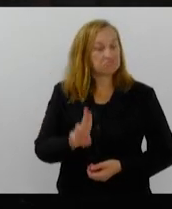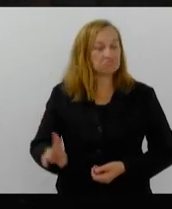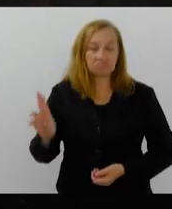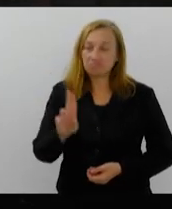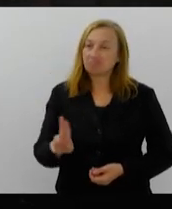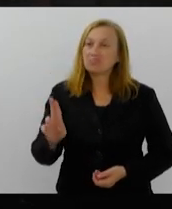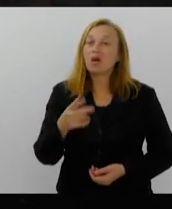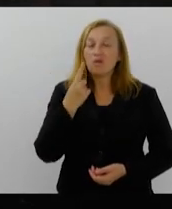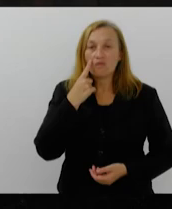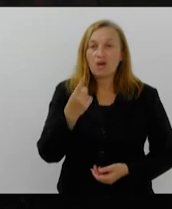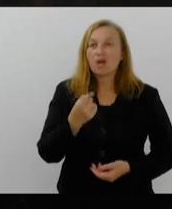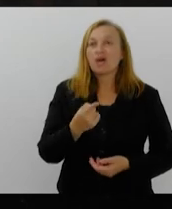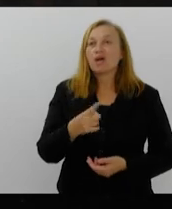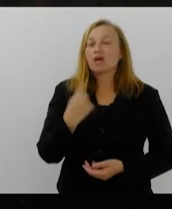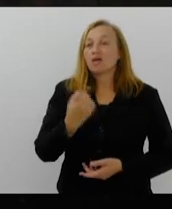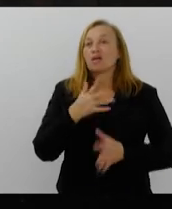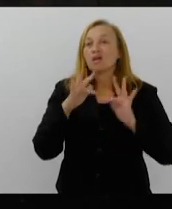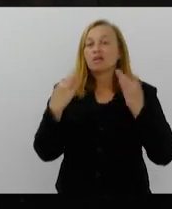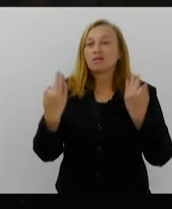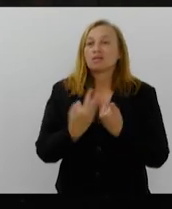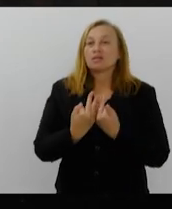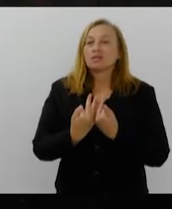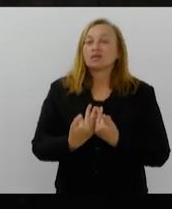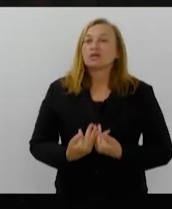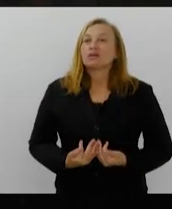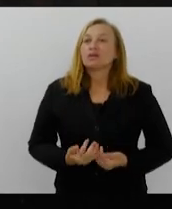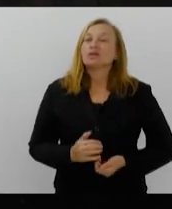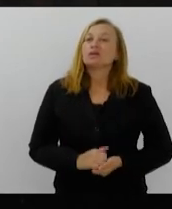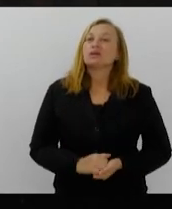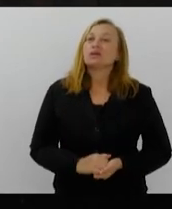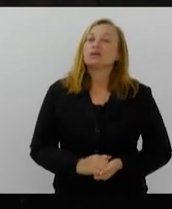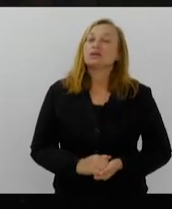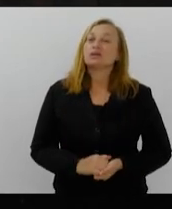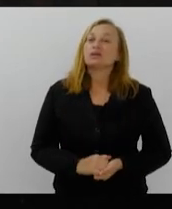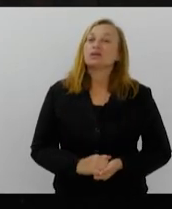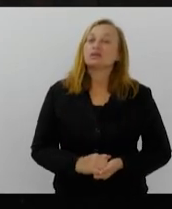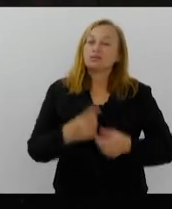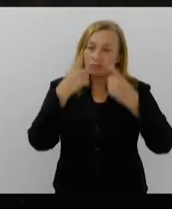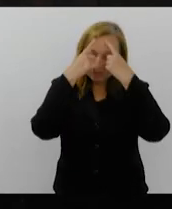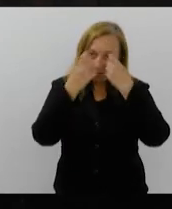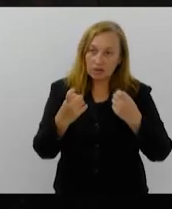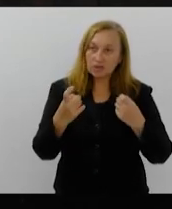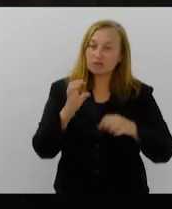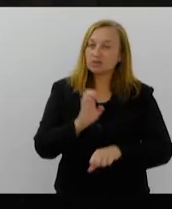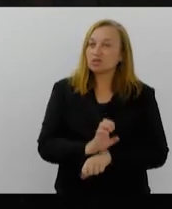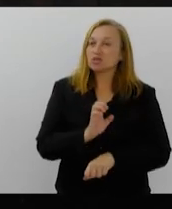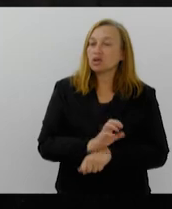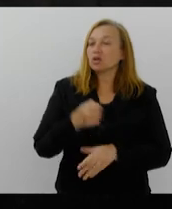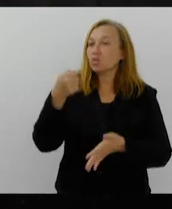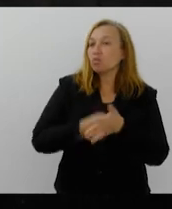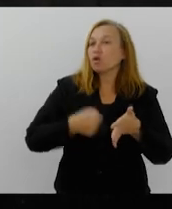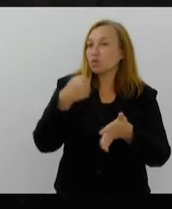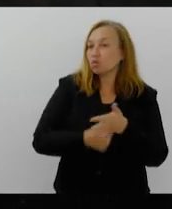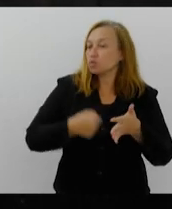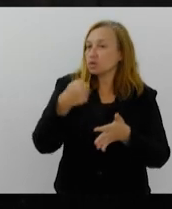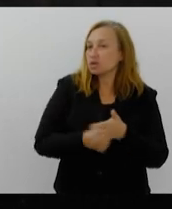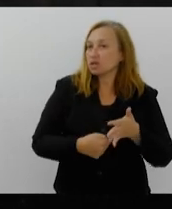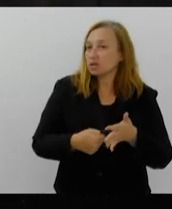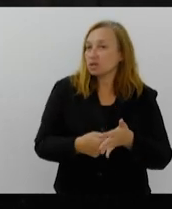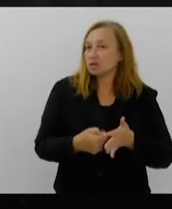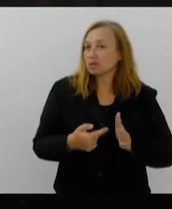os nossos, familiares vítimas de violência do Estado enfrentando uma árdua luta para levar